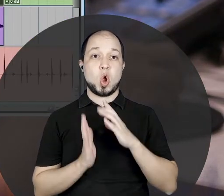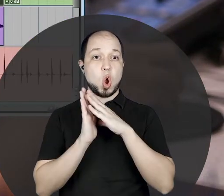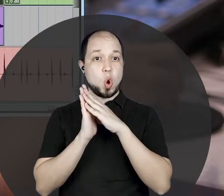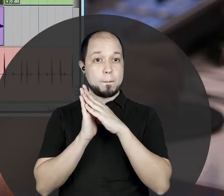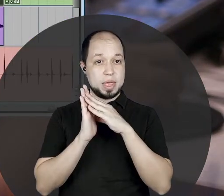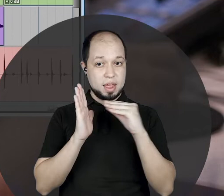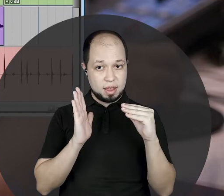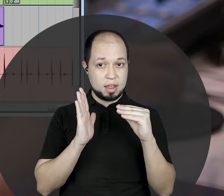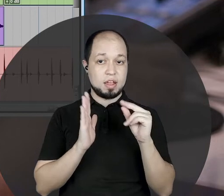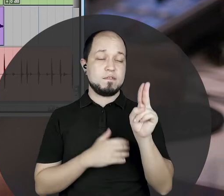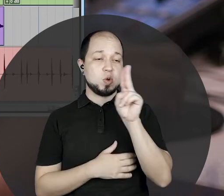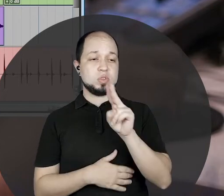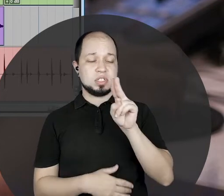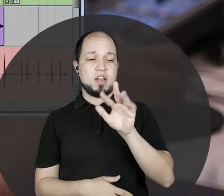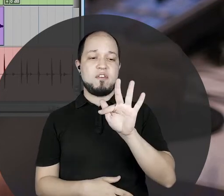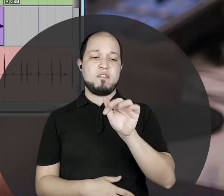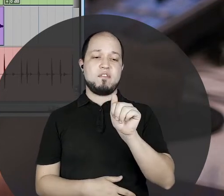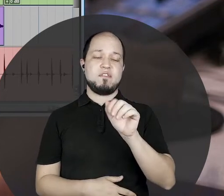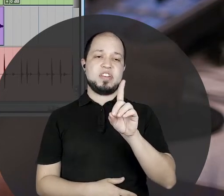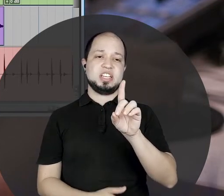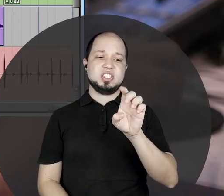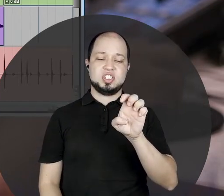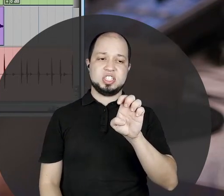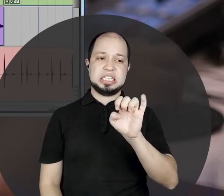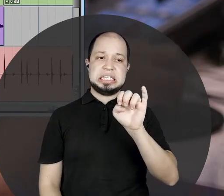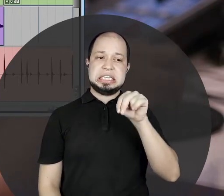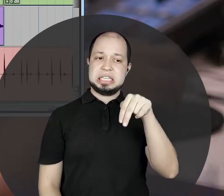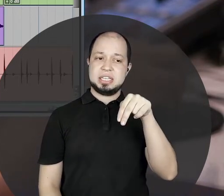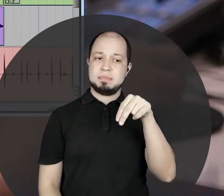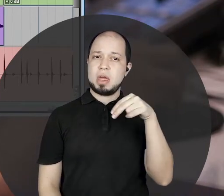Vou copiar para cá, vou colocar um fade in para ele aumentando de volume.